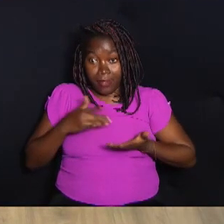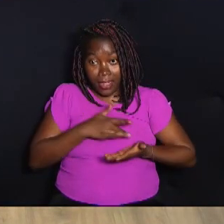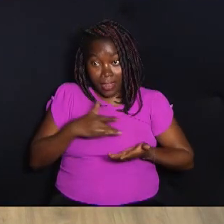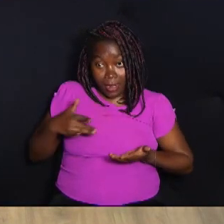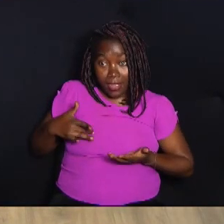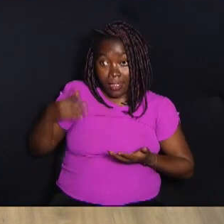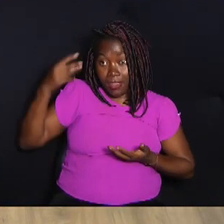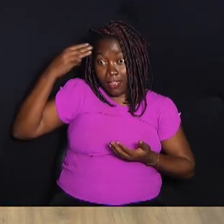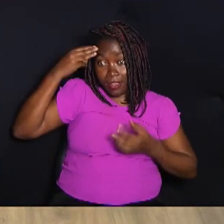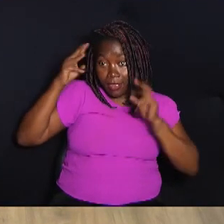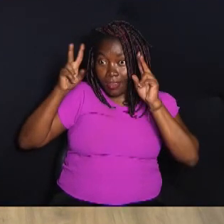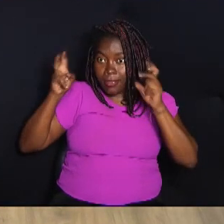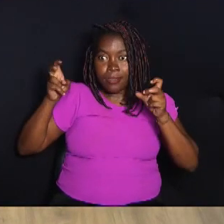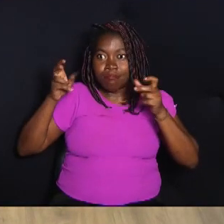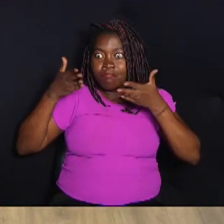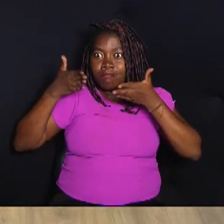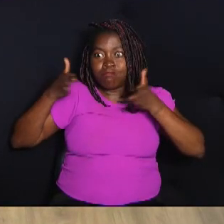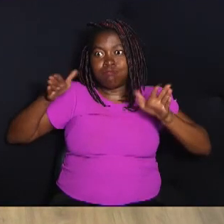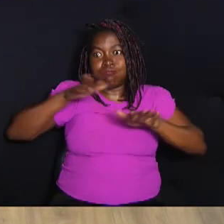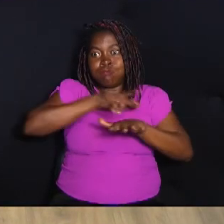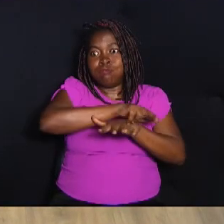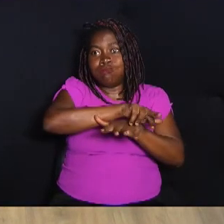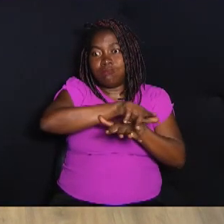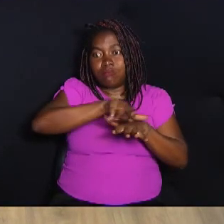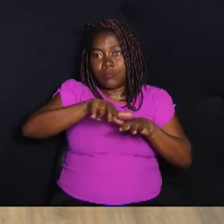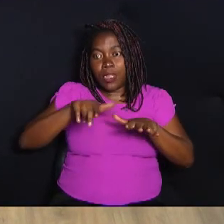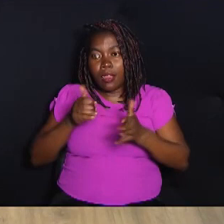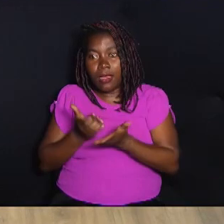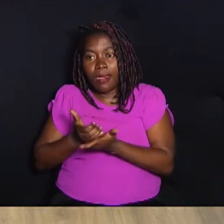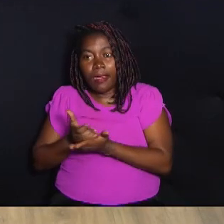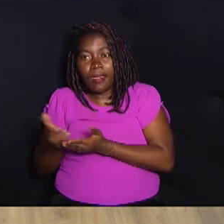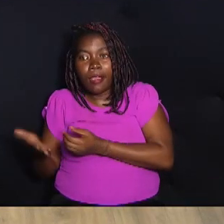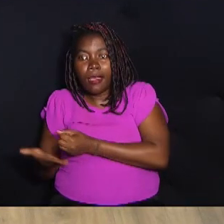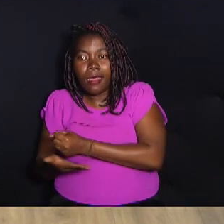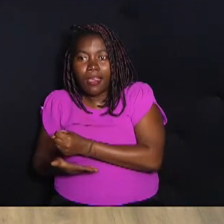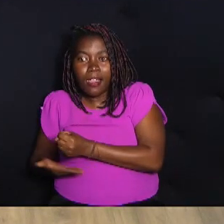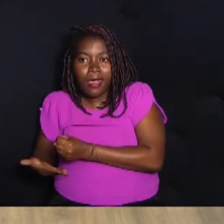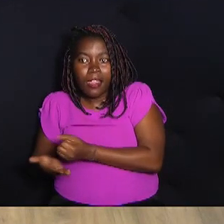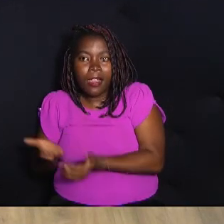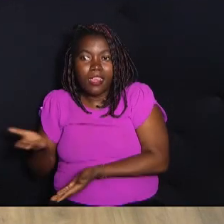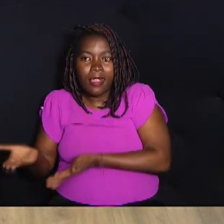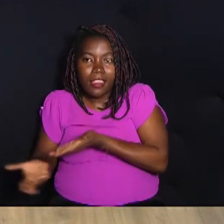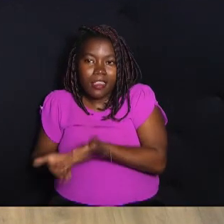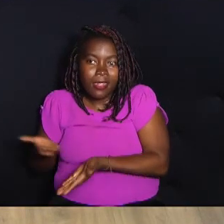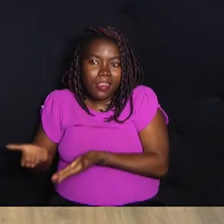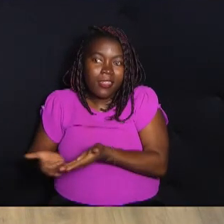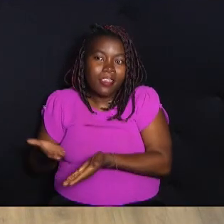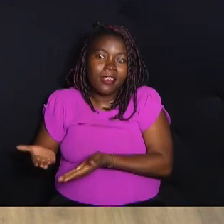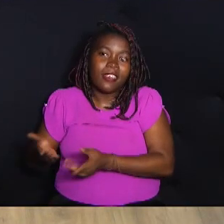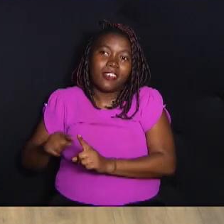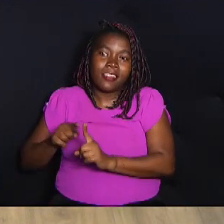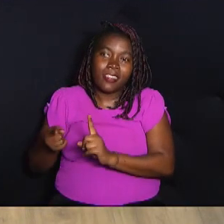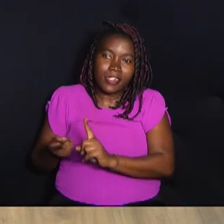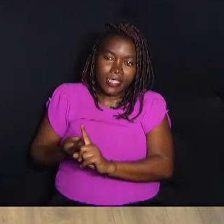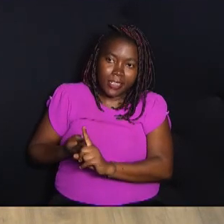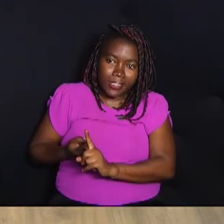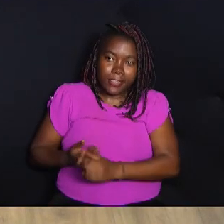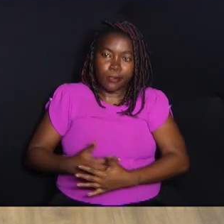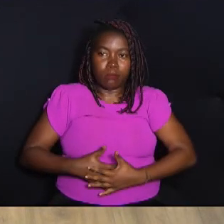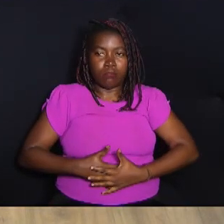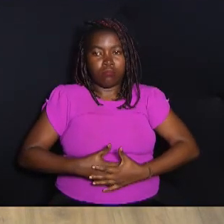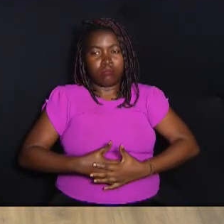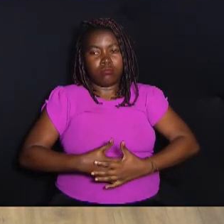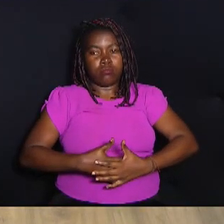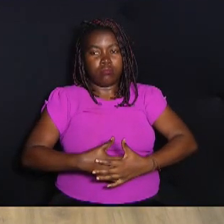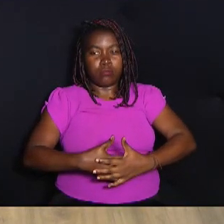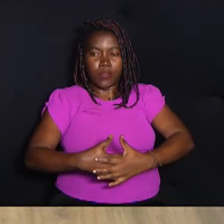algo muito amplo, né? Então, a gente começa o cuidado desde a gestante que carrega ali no ventre